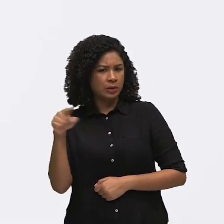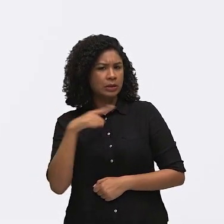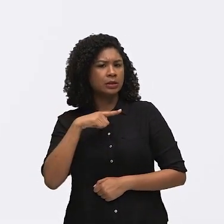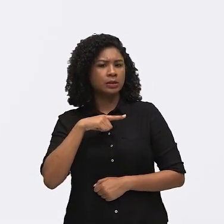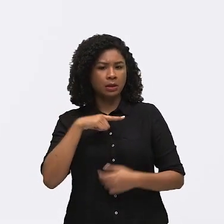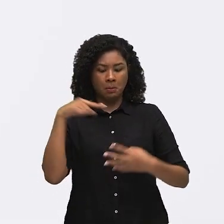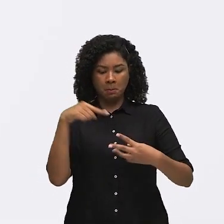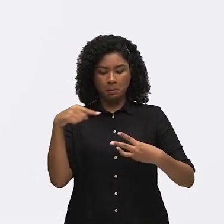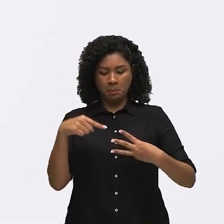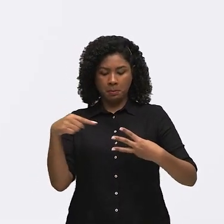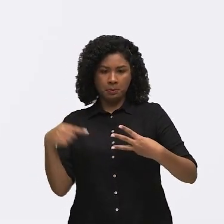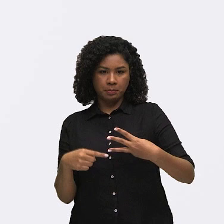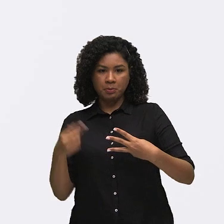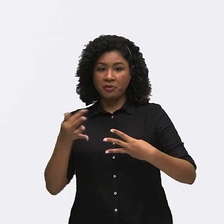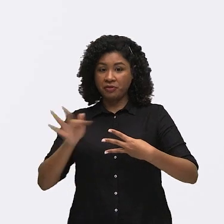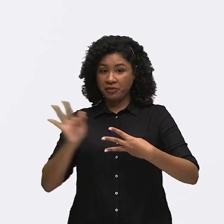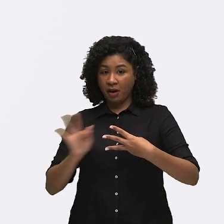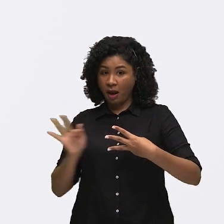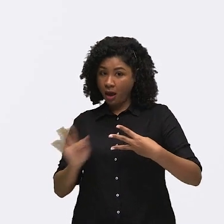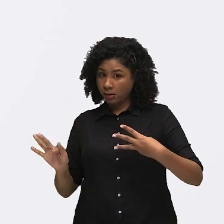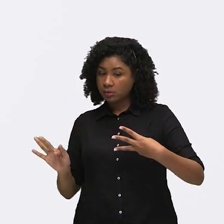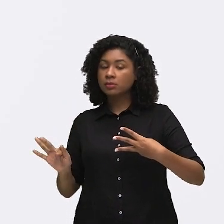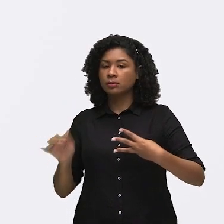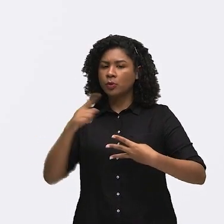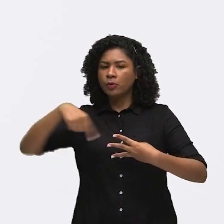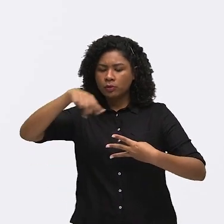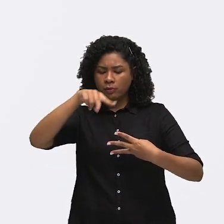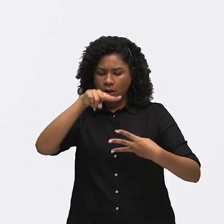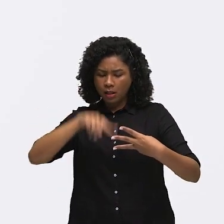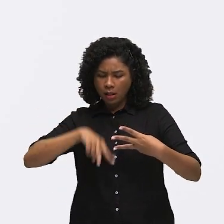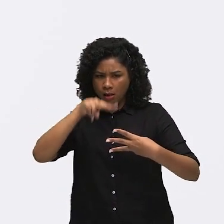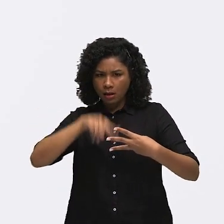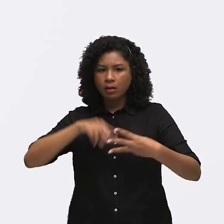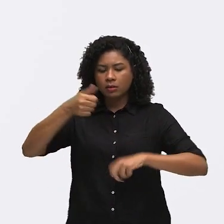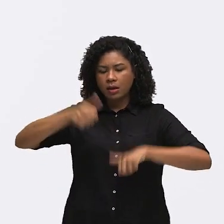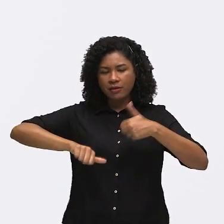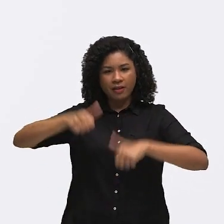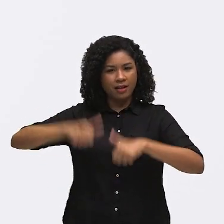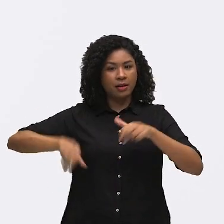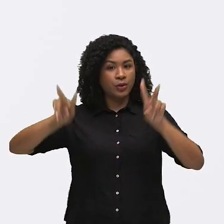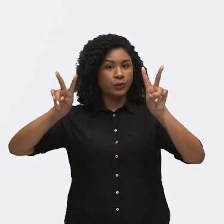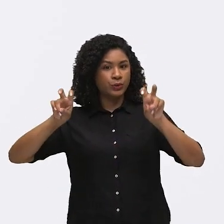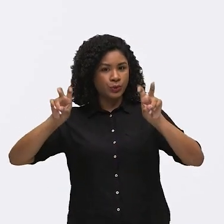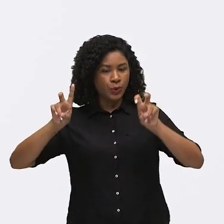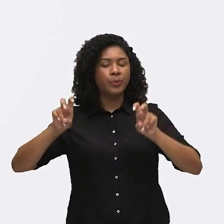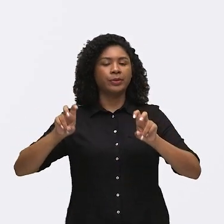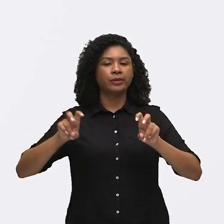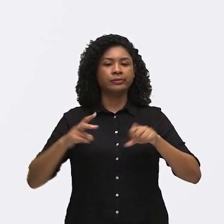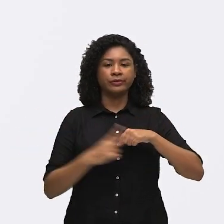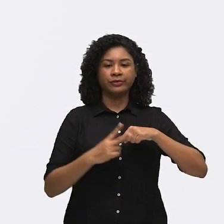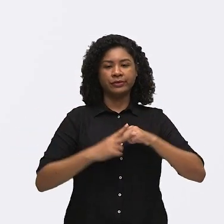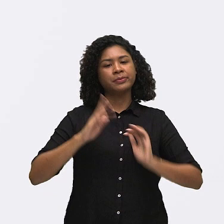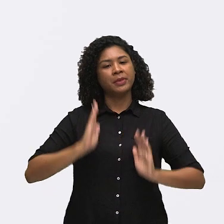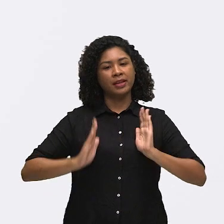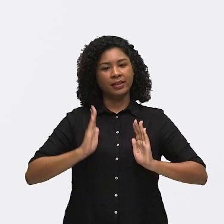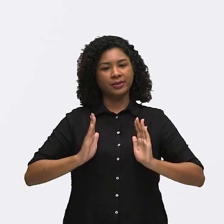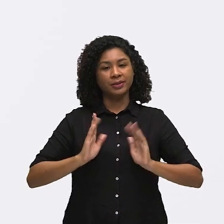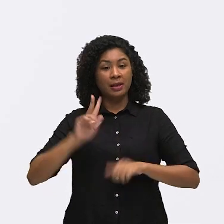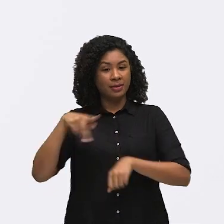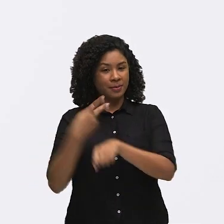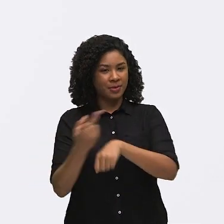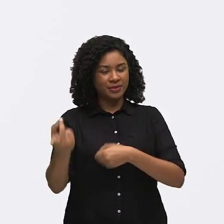3 afirmativas e, mais uma vez, irão avaliar a questão do tempo verbal, tá bom, gente? Bom trabalho, nós voltamos daqui a pouco.